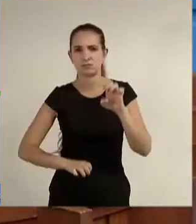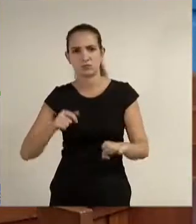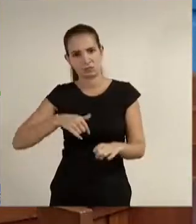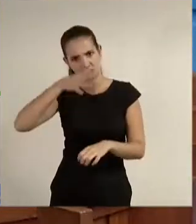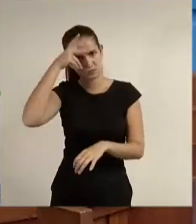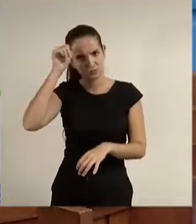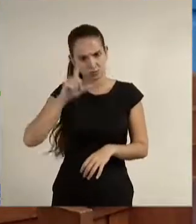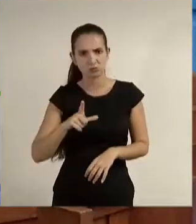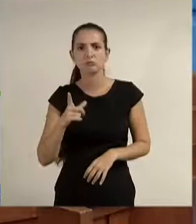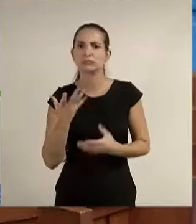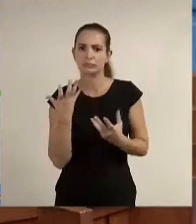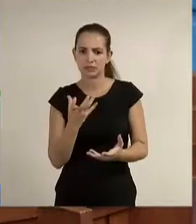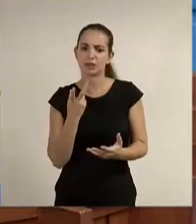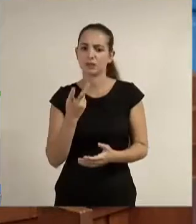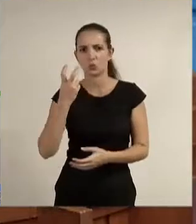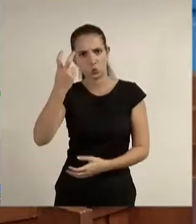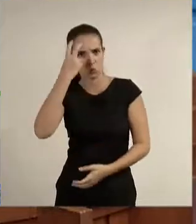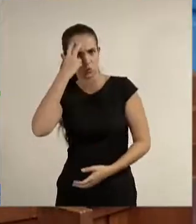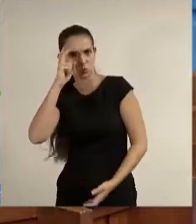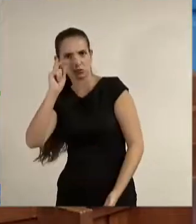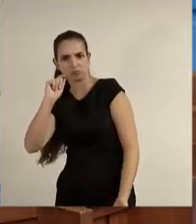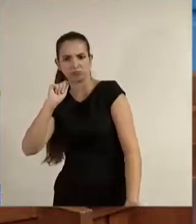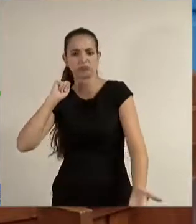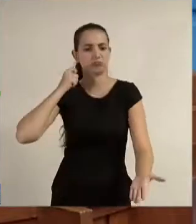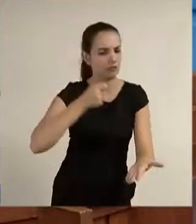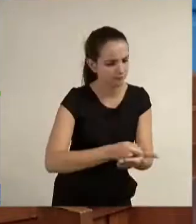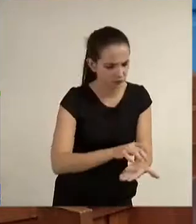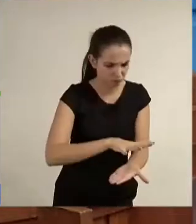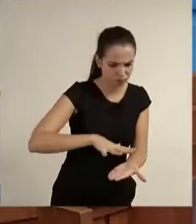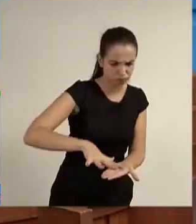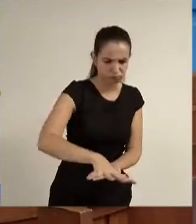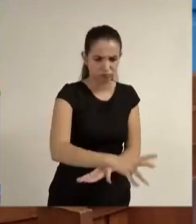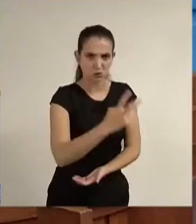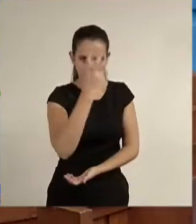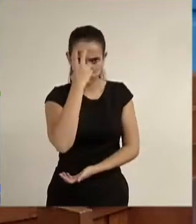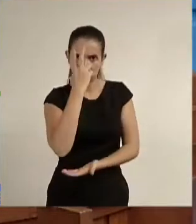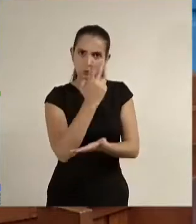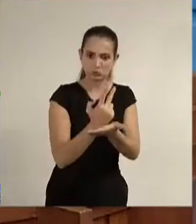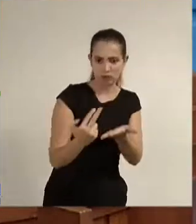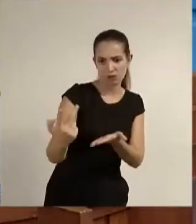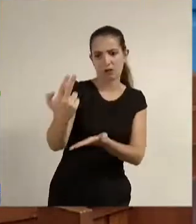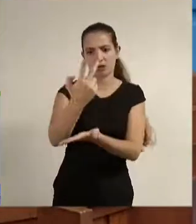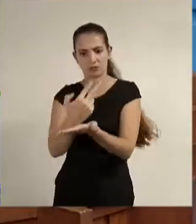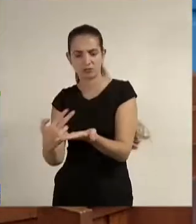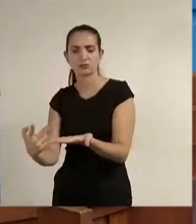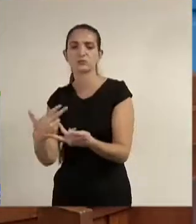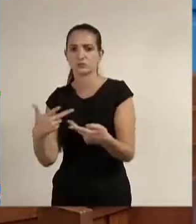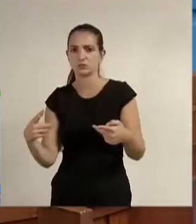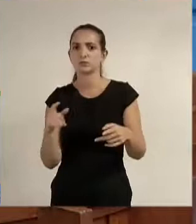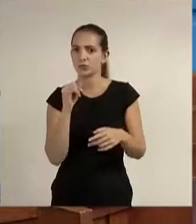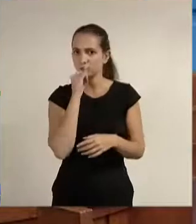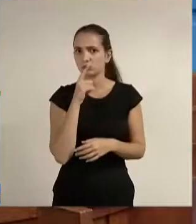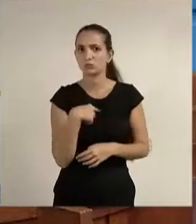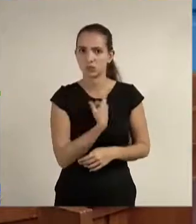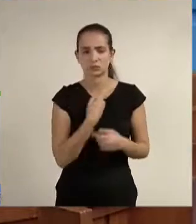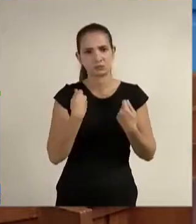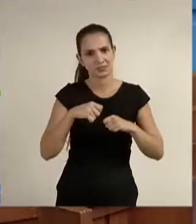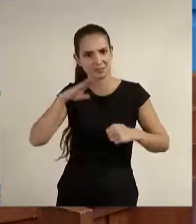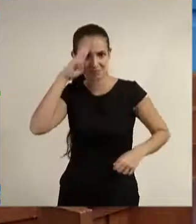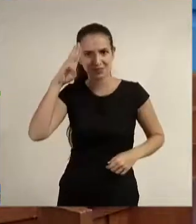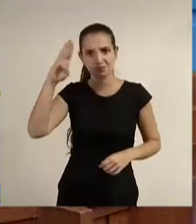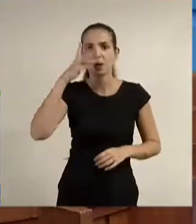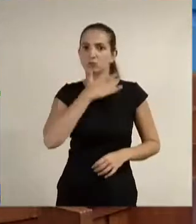interesse em investir na área da cultura. E, lógico, que a gente tem que pensar na saúde, prioridade